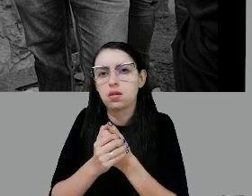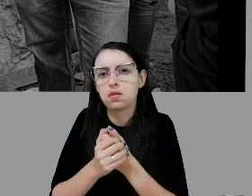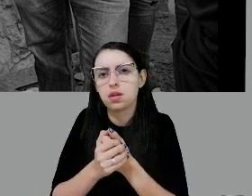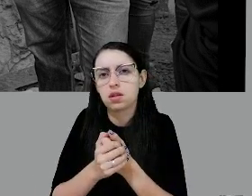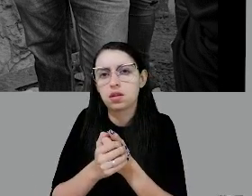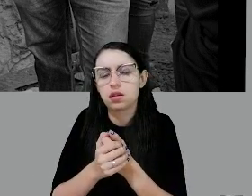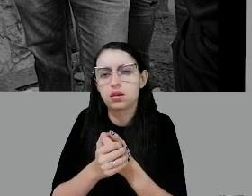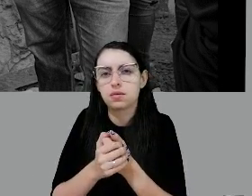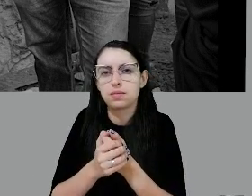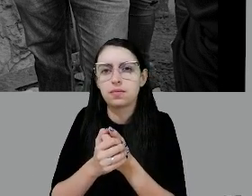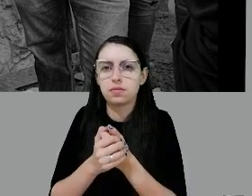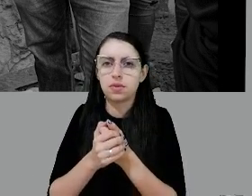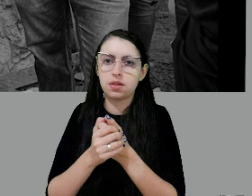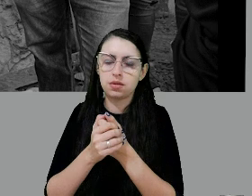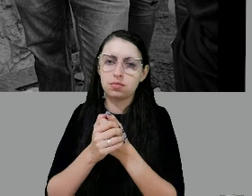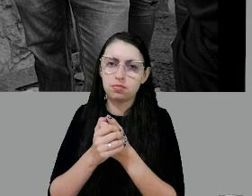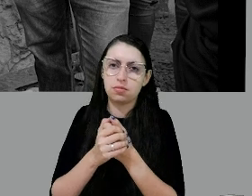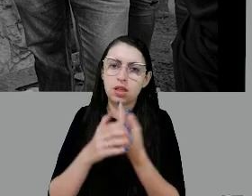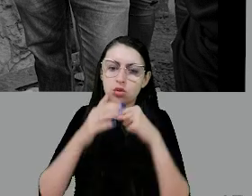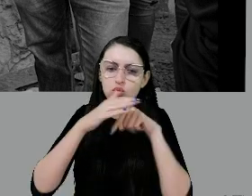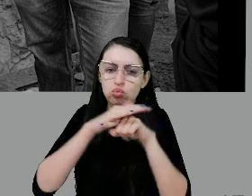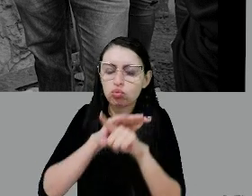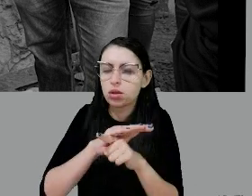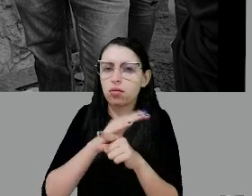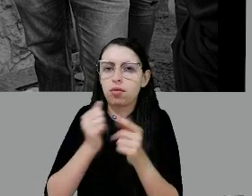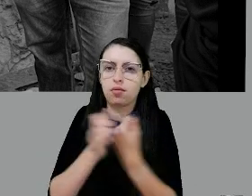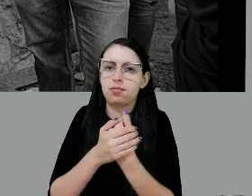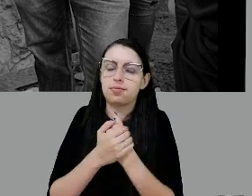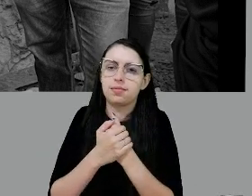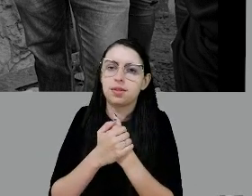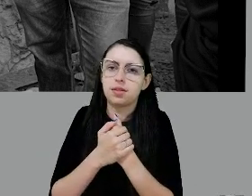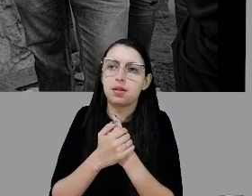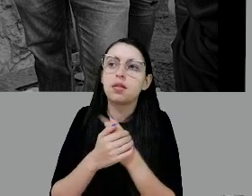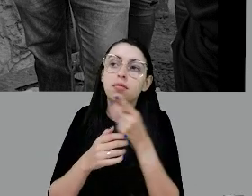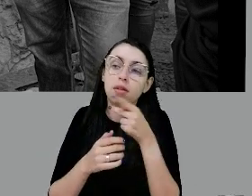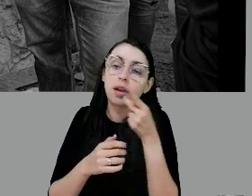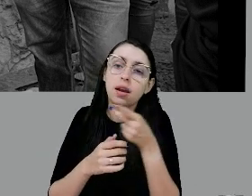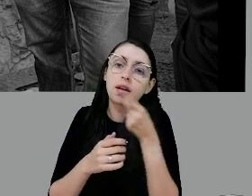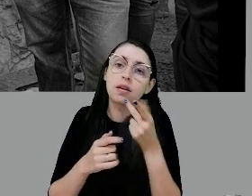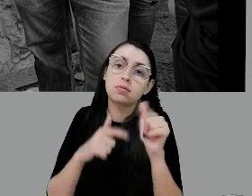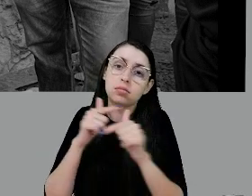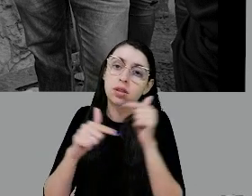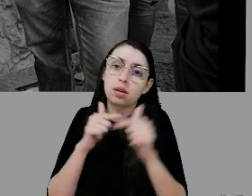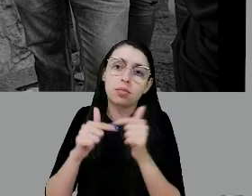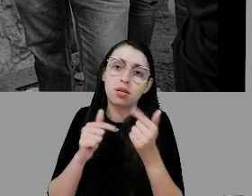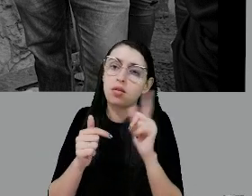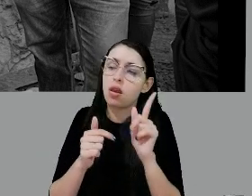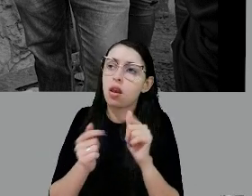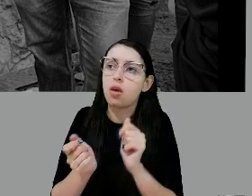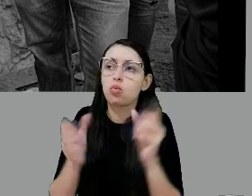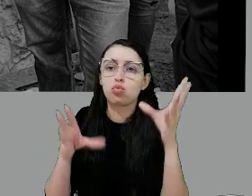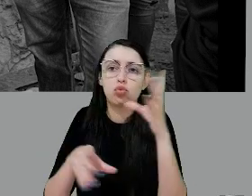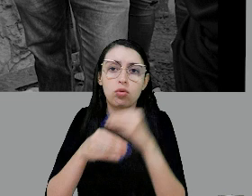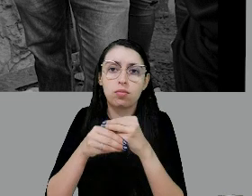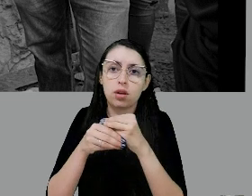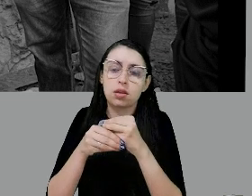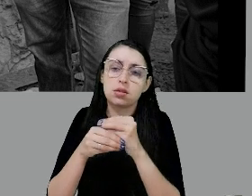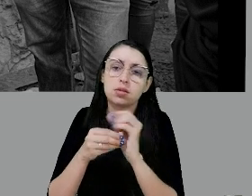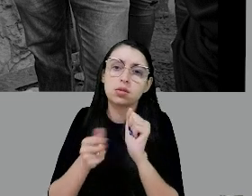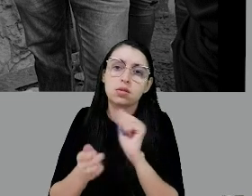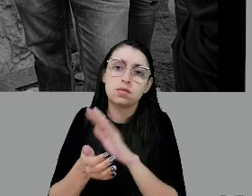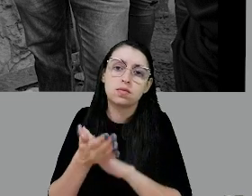fotografar, né? A fotografia ela é, de certa forma, uma invasão, e eu disse para ele que o trabalho não estaria